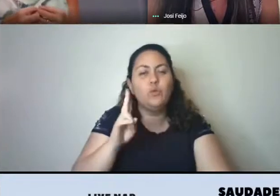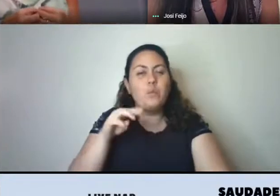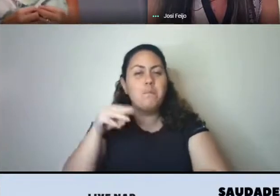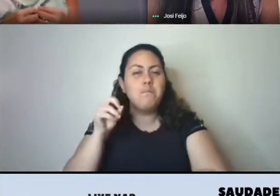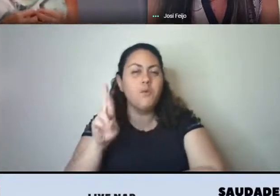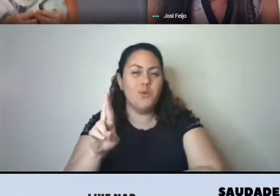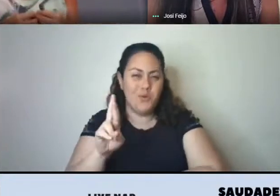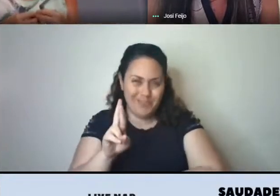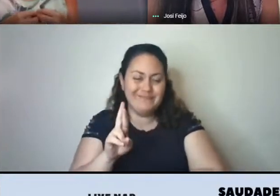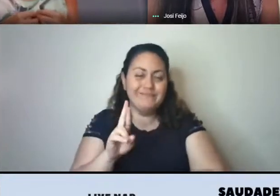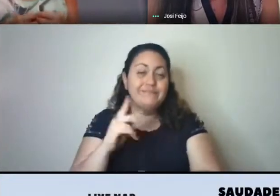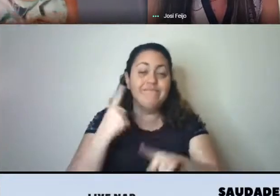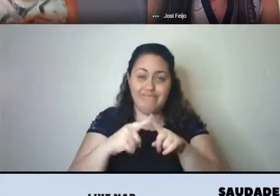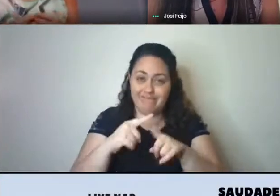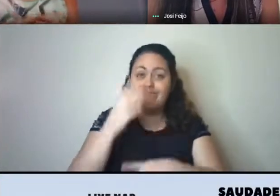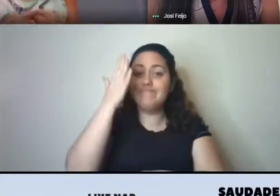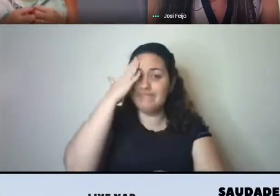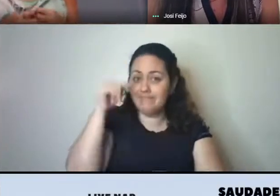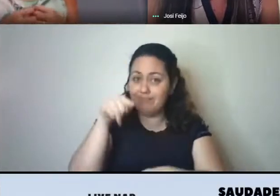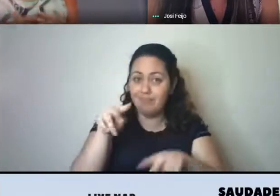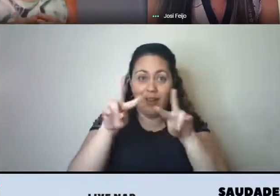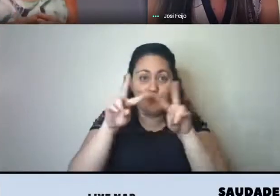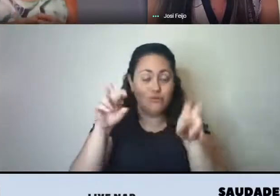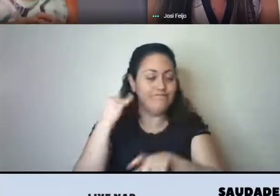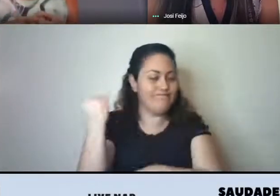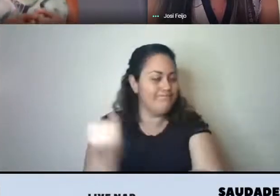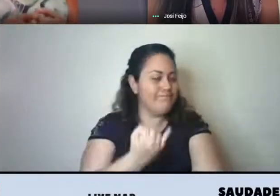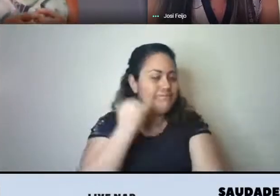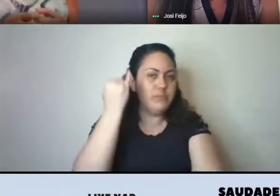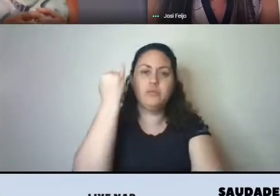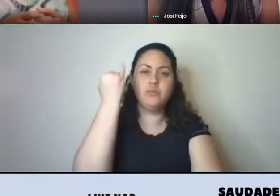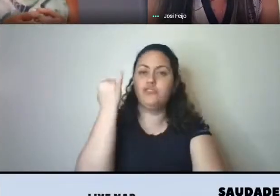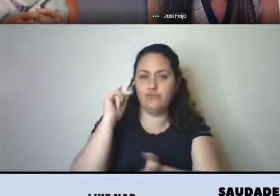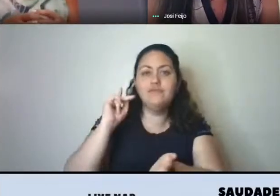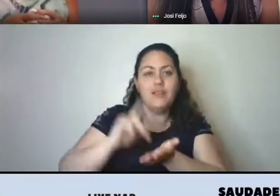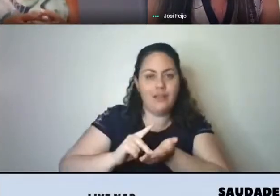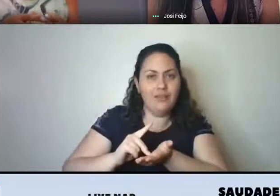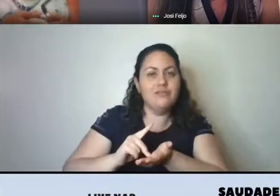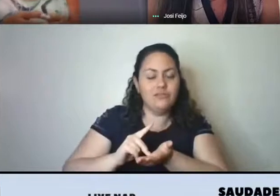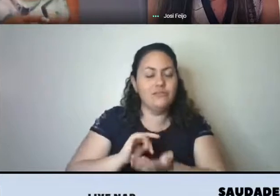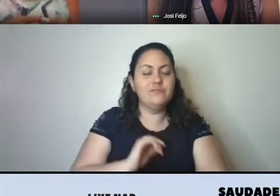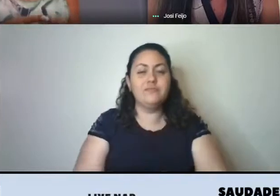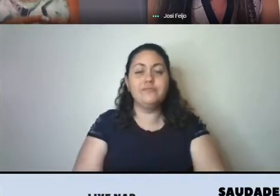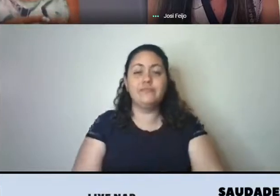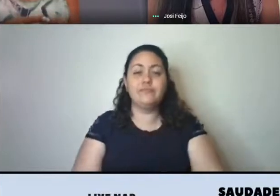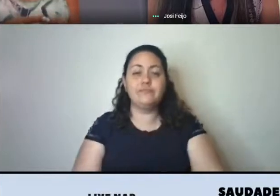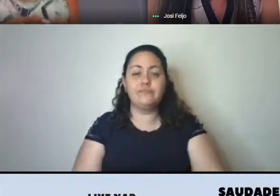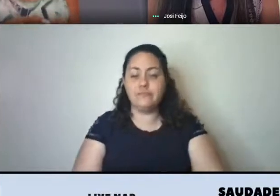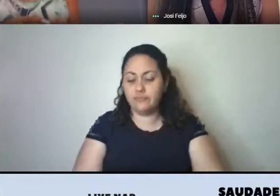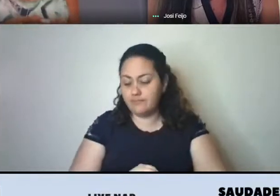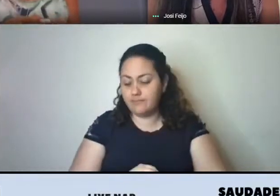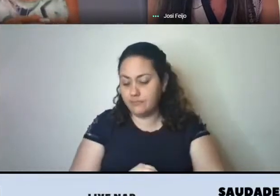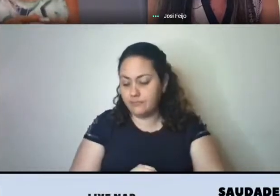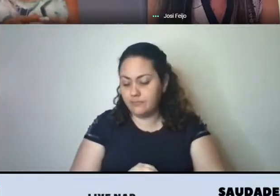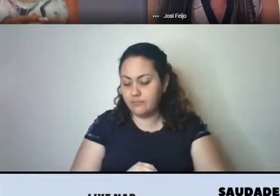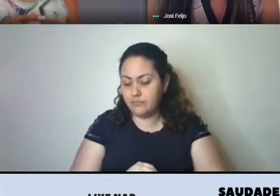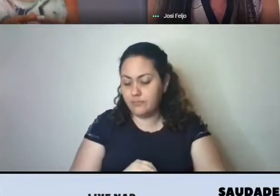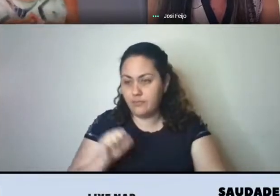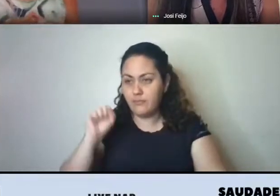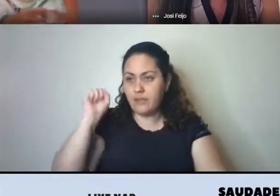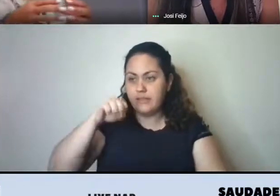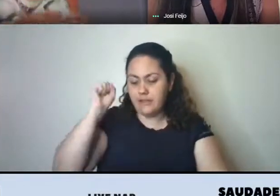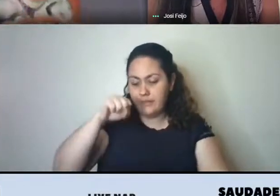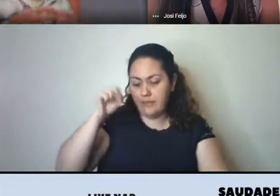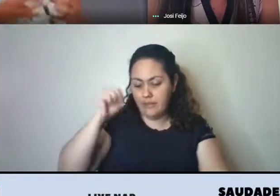que trata-se de um tema super importante, super relevante, e que, sim, né, infelizmente, durante o ano